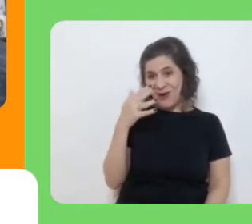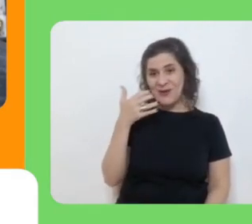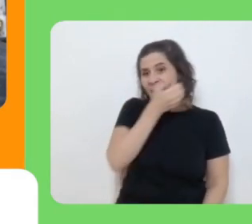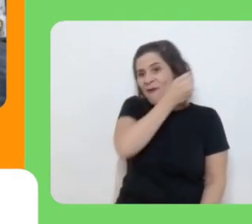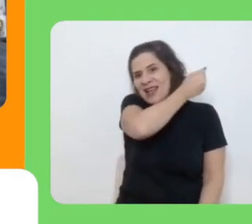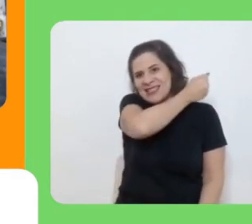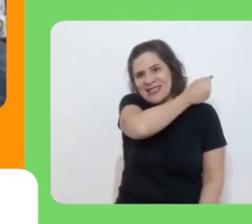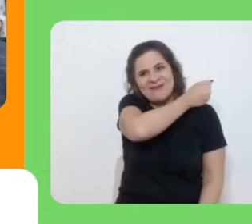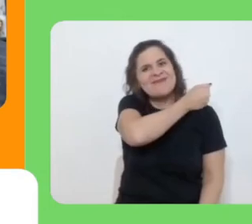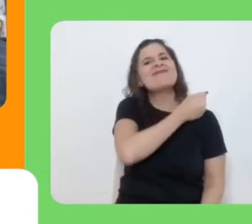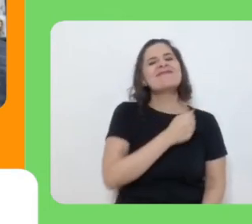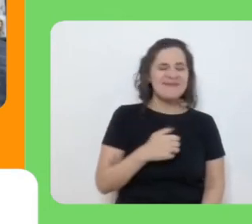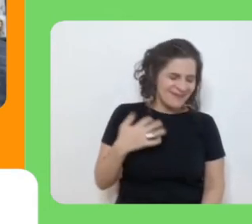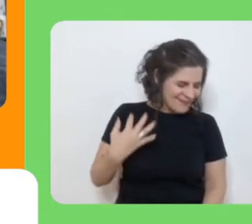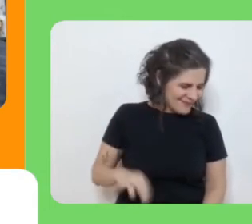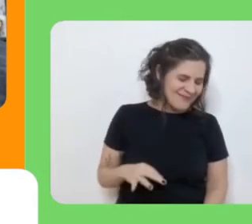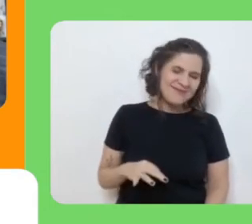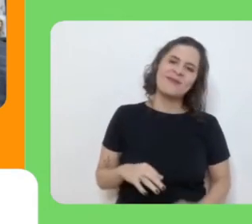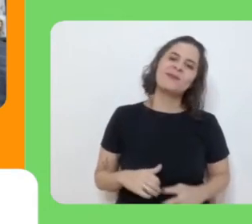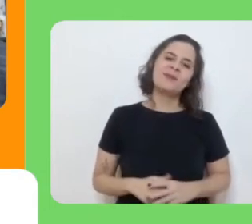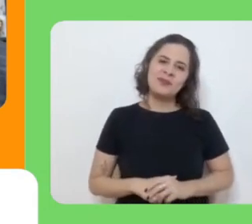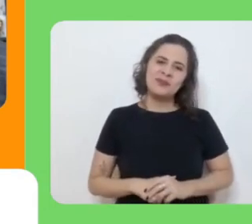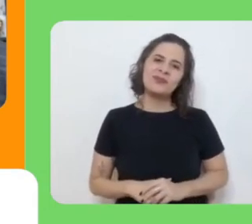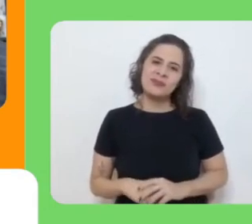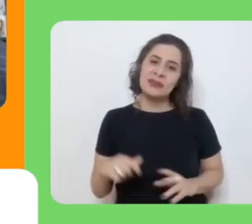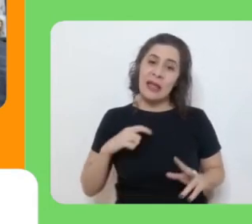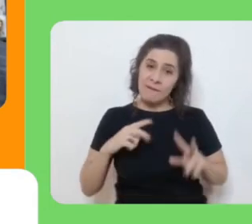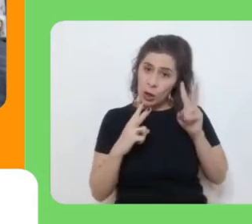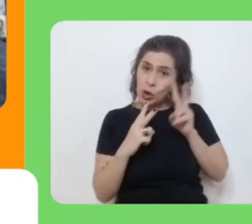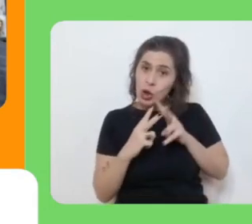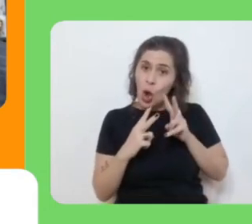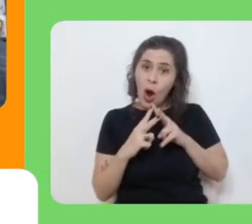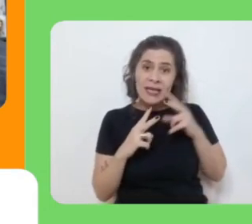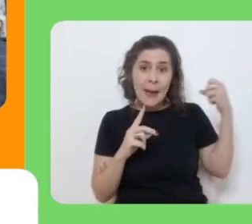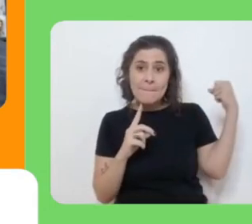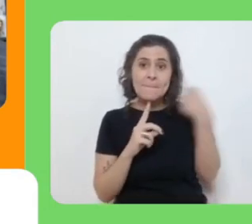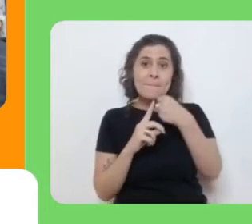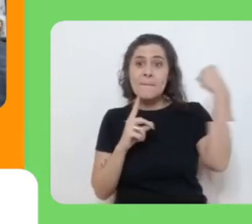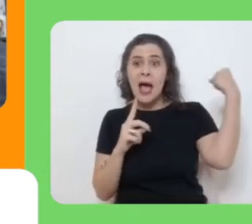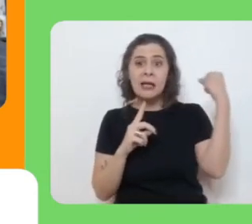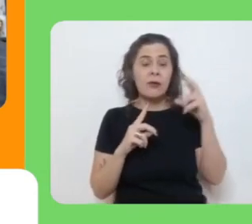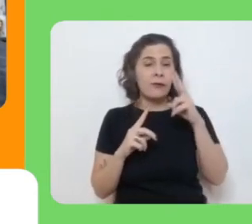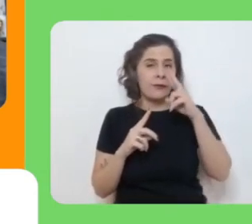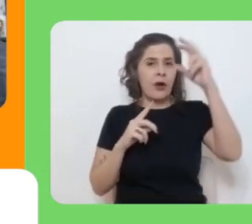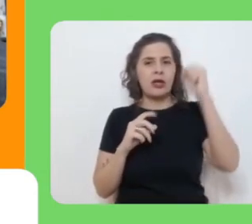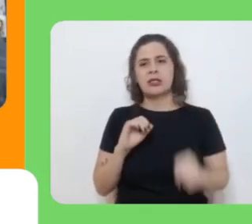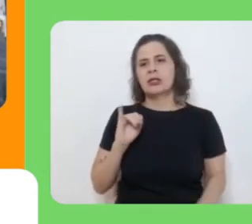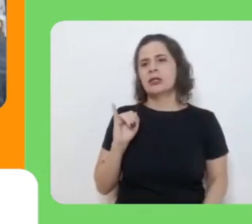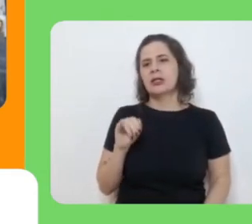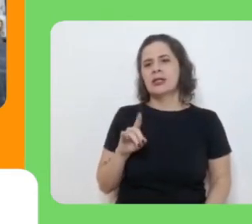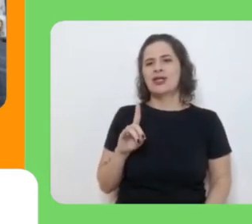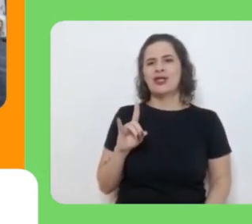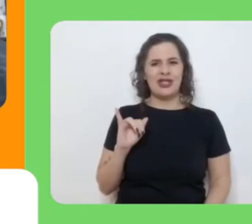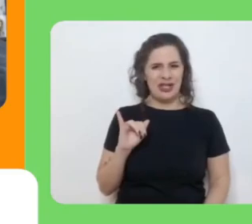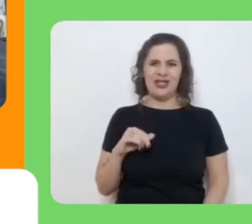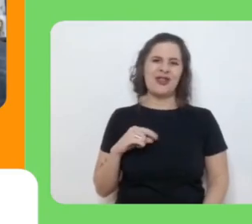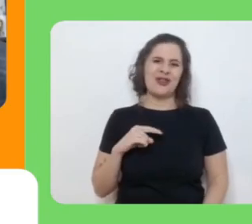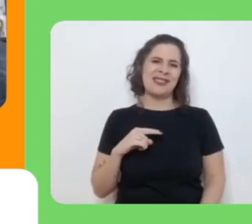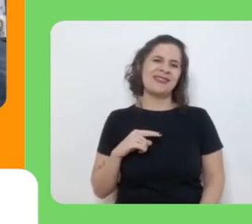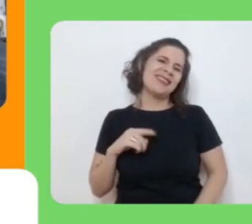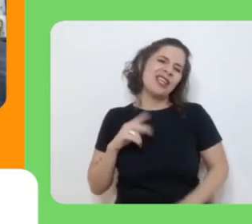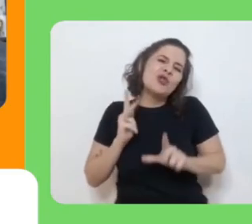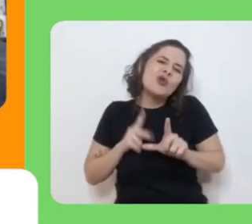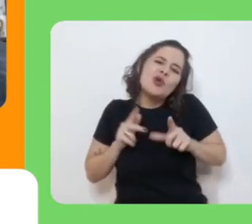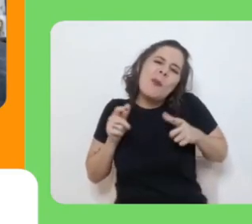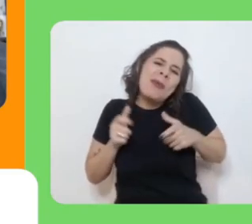gente aqui numa época. Então, eu acho que a gente teve dois grandes impactos até enquanto indies aqui, estúdios pequenos. Foi a questão